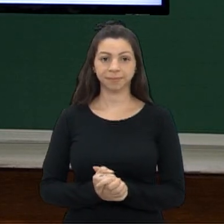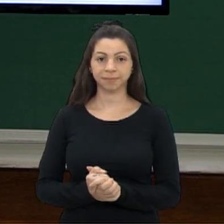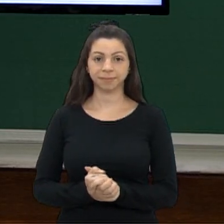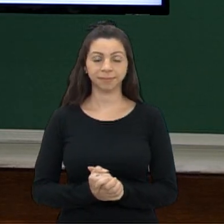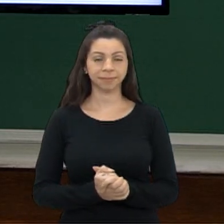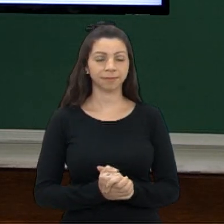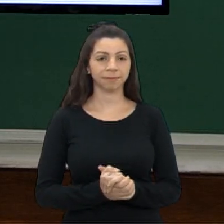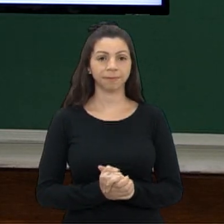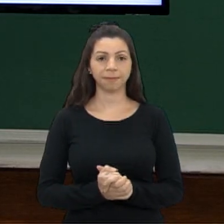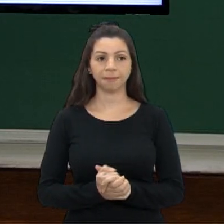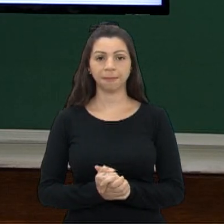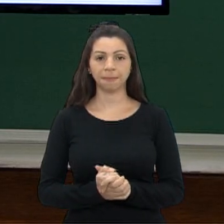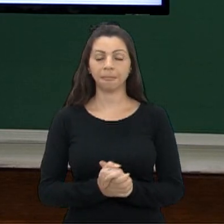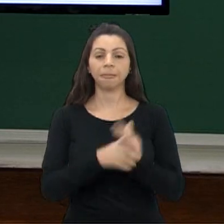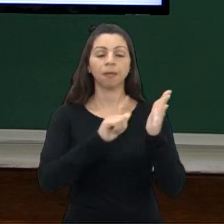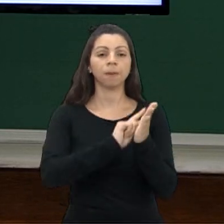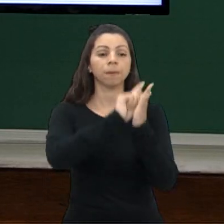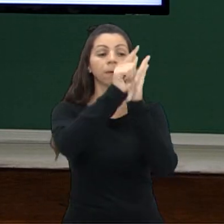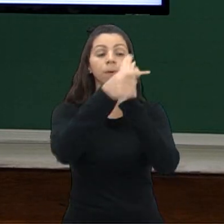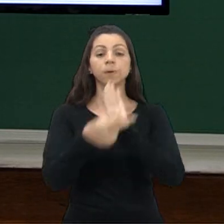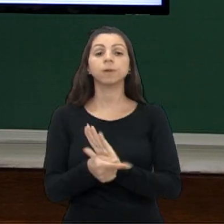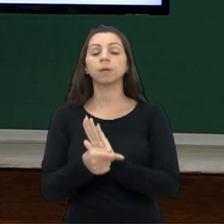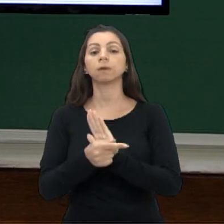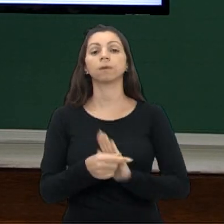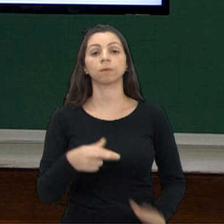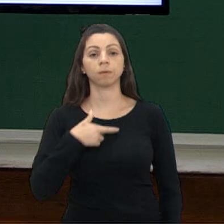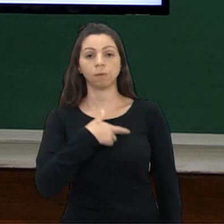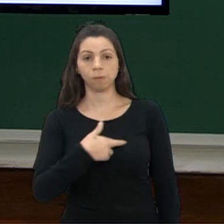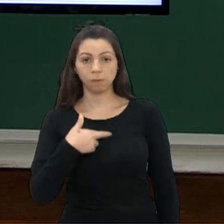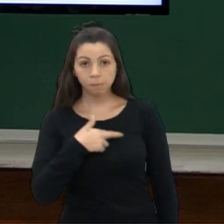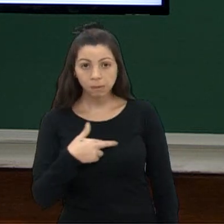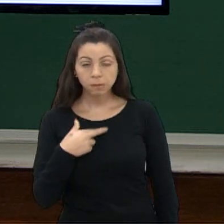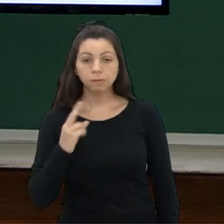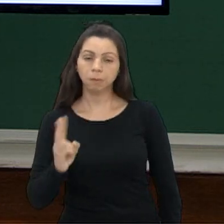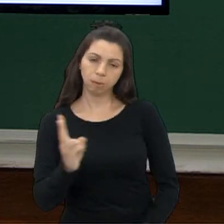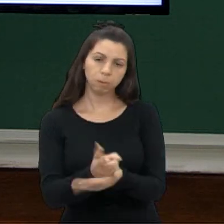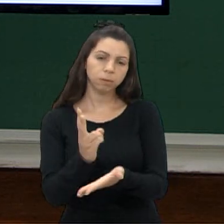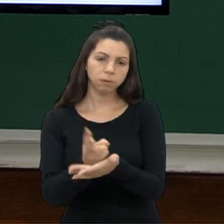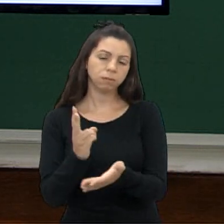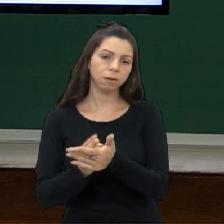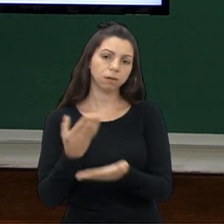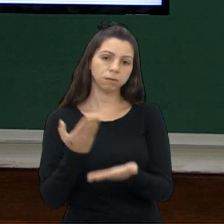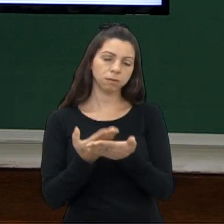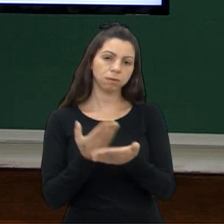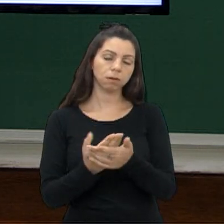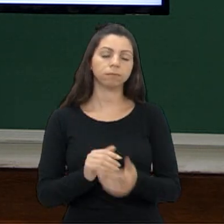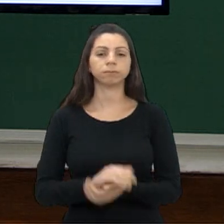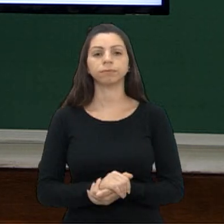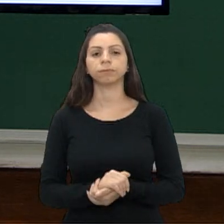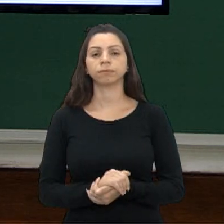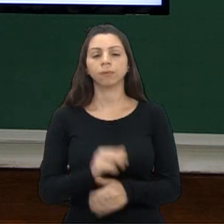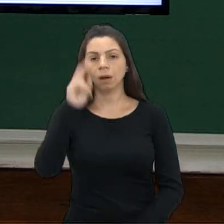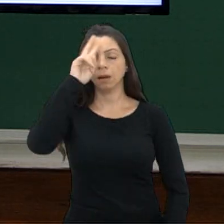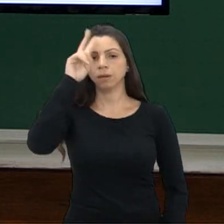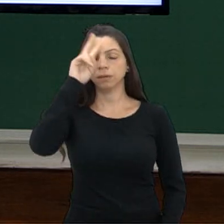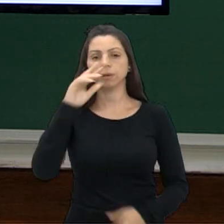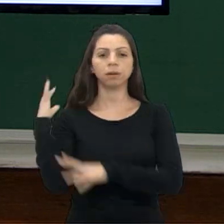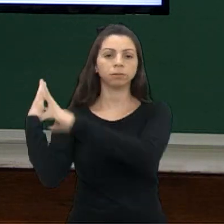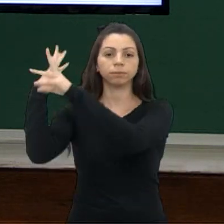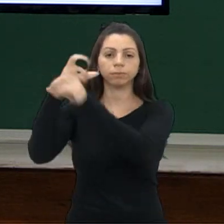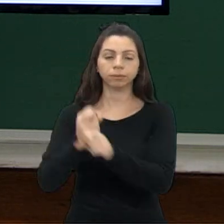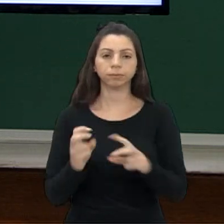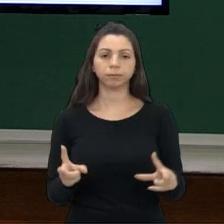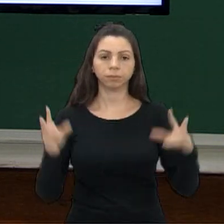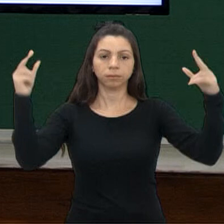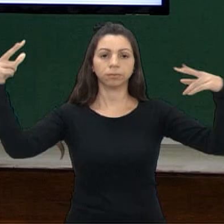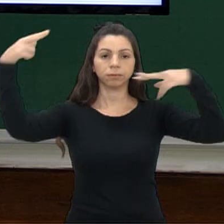O gênero que nós vamos continuar estudando é o gênero romance. Vamos ler mais um fragmento da história do Menino